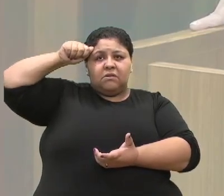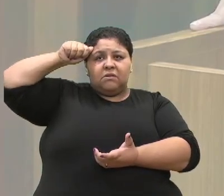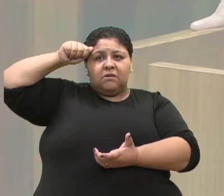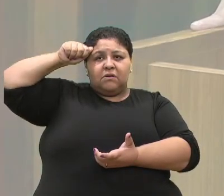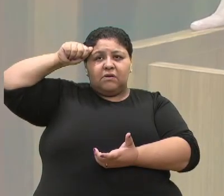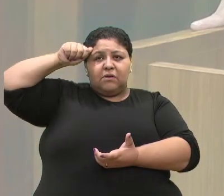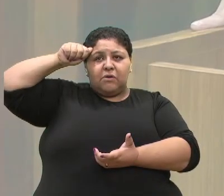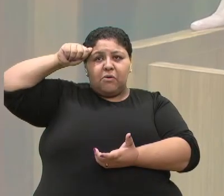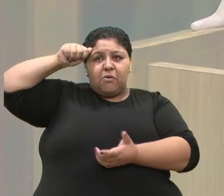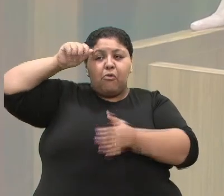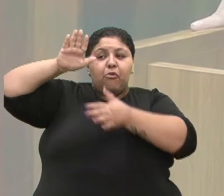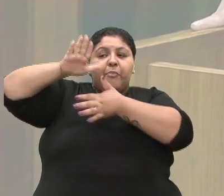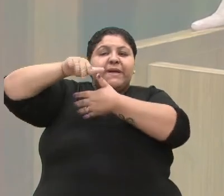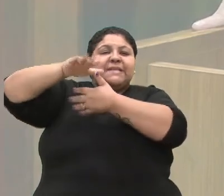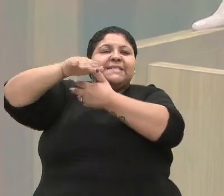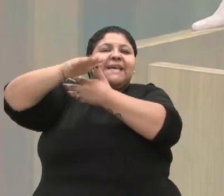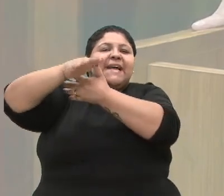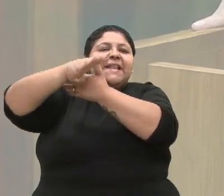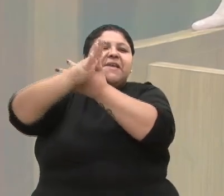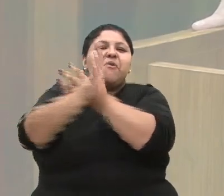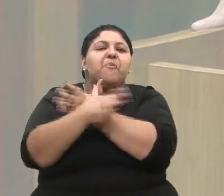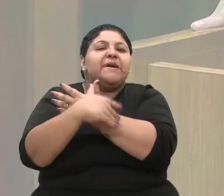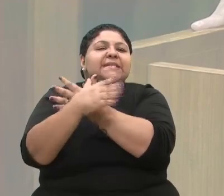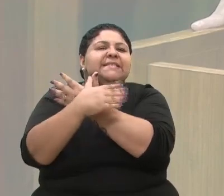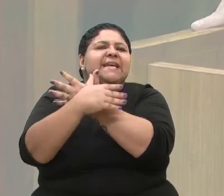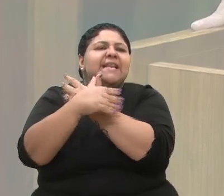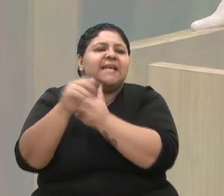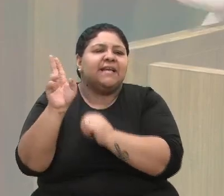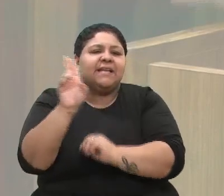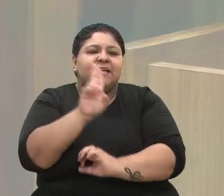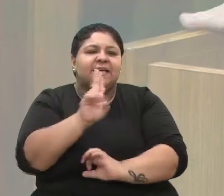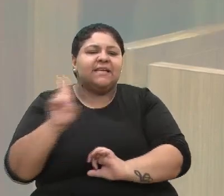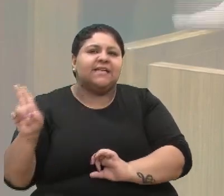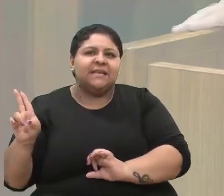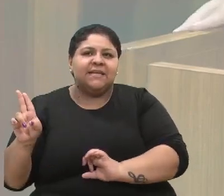nome? Como? Não.